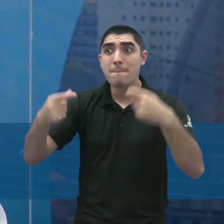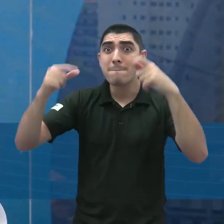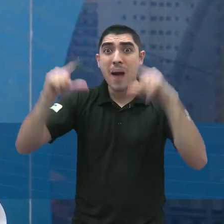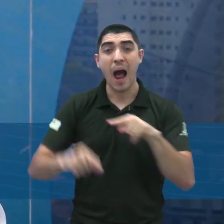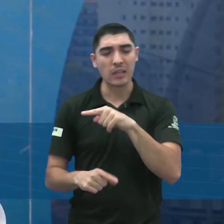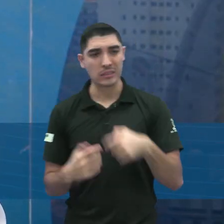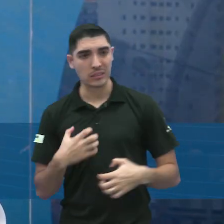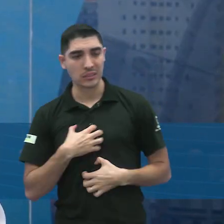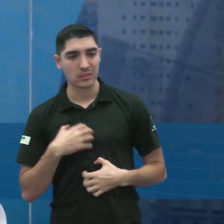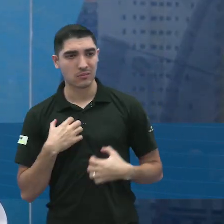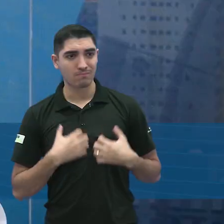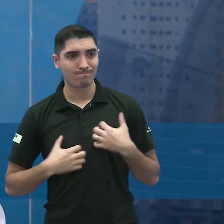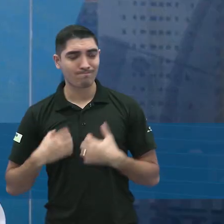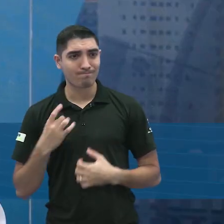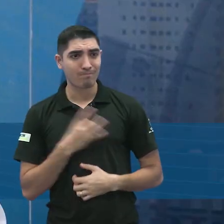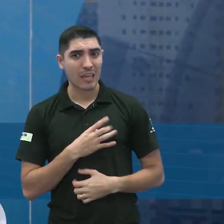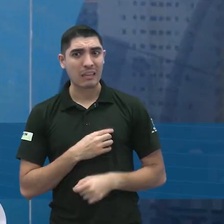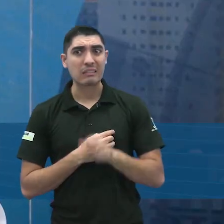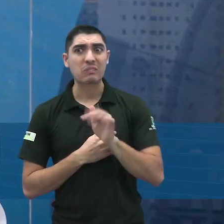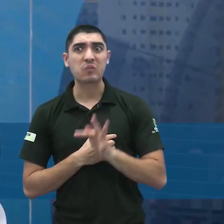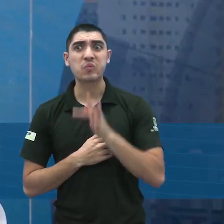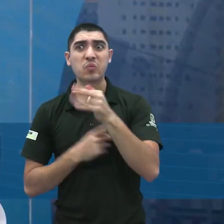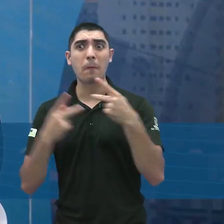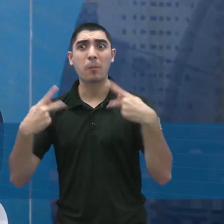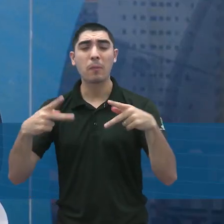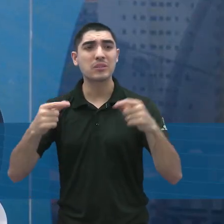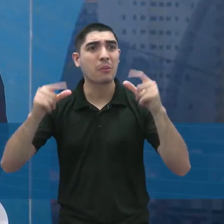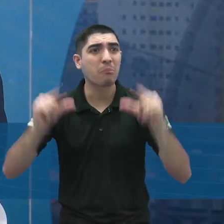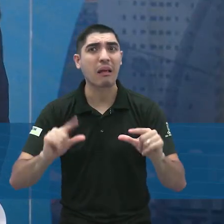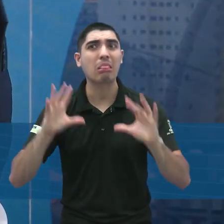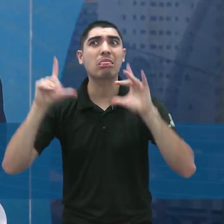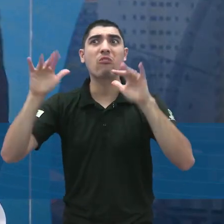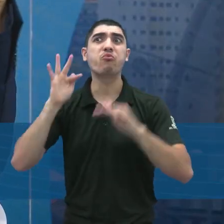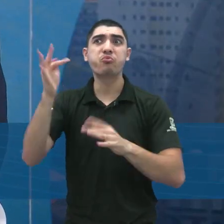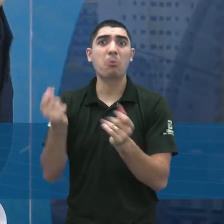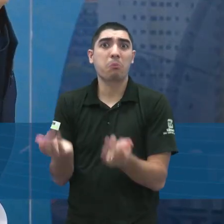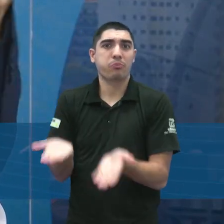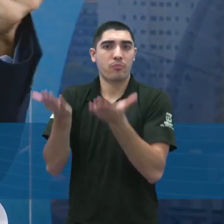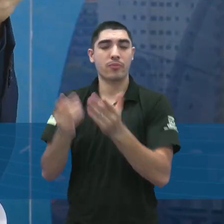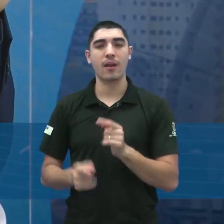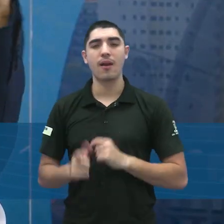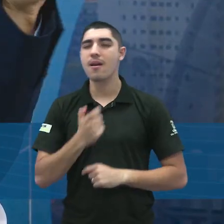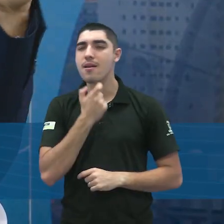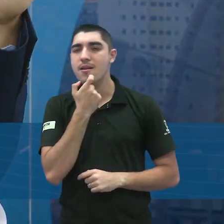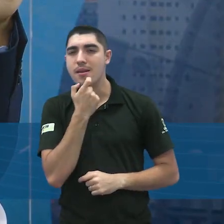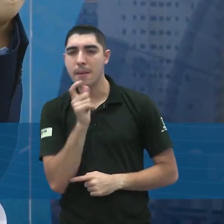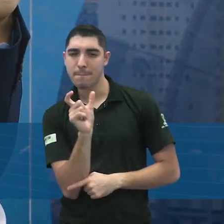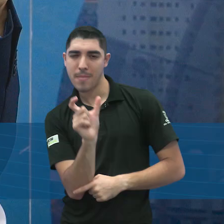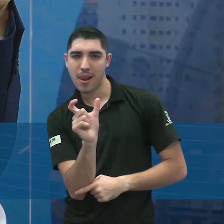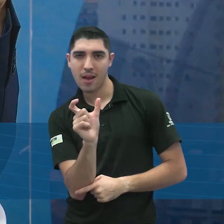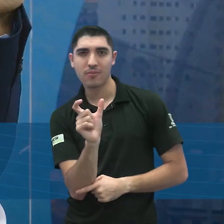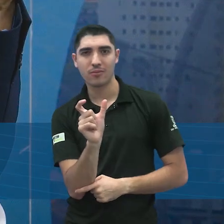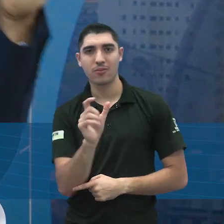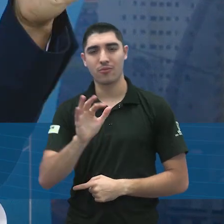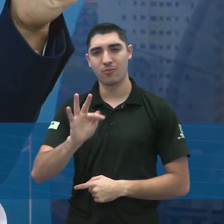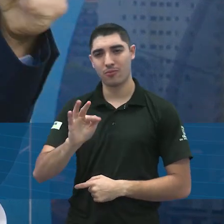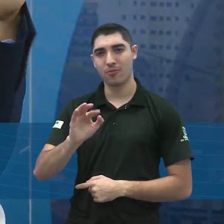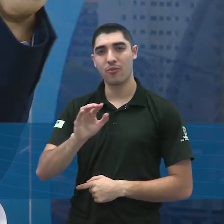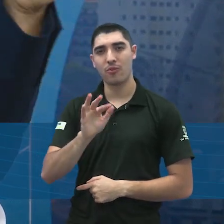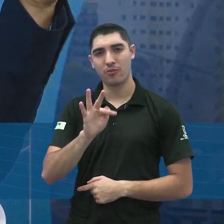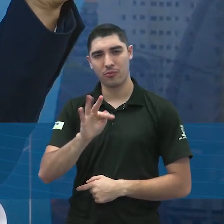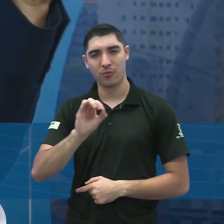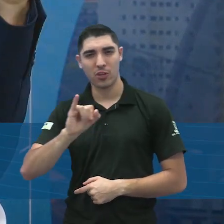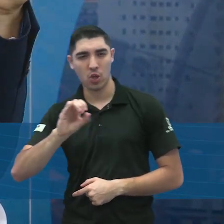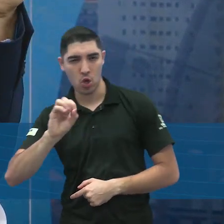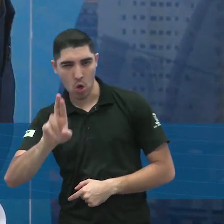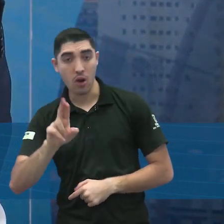medo de você perder aquela promoção. Isso aqui é uma coisa, em inglês tem um termo que chama FOMO, né? Fear